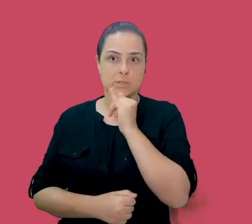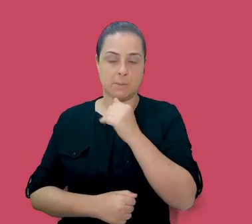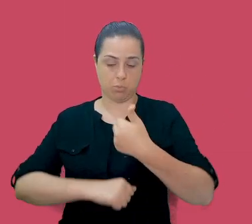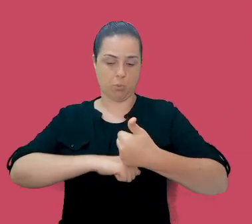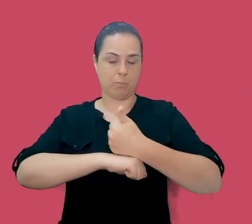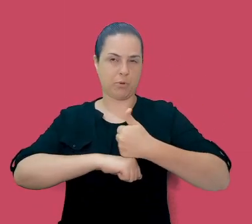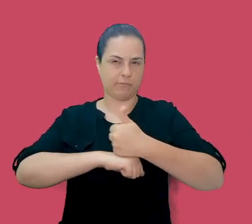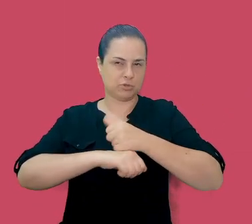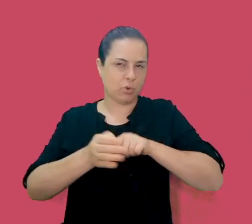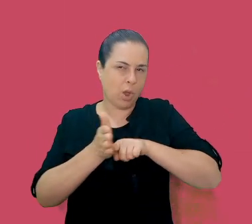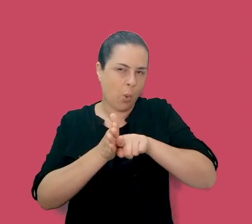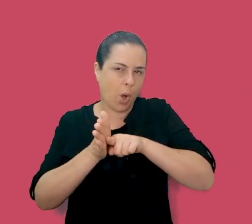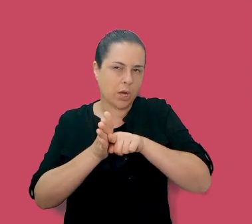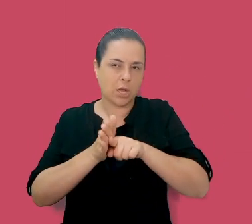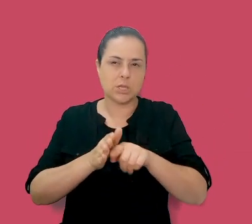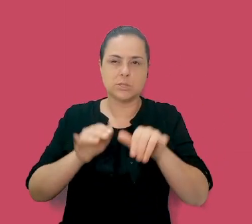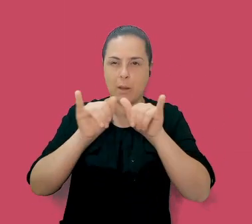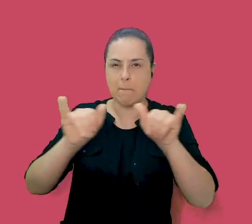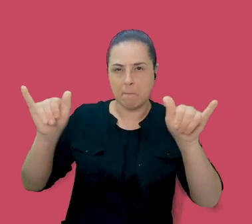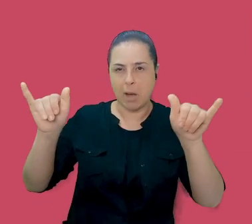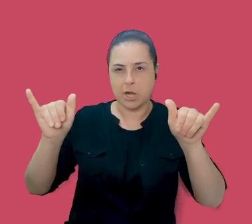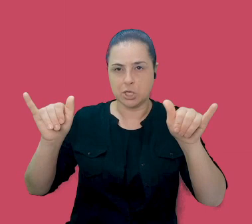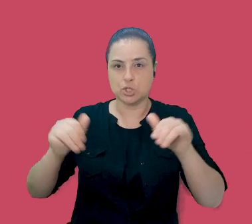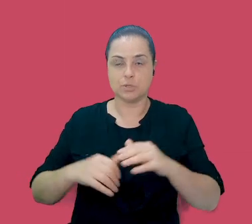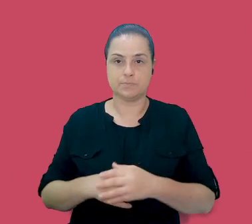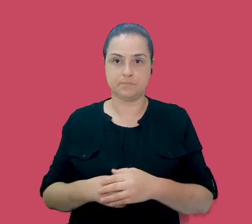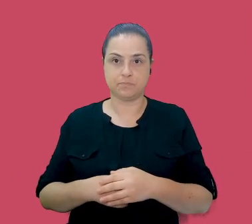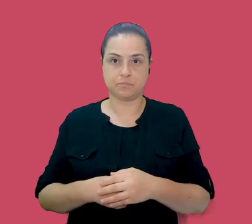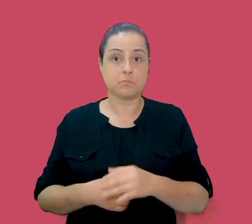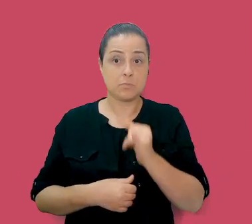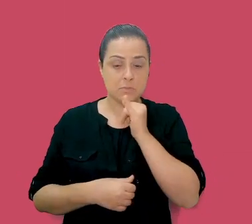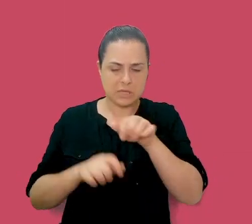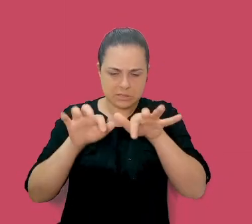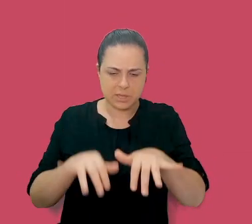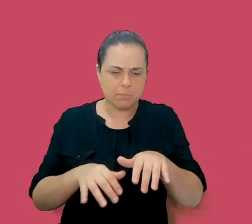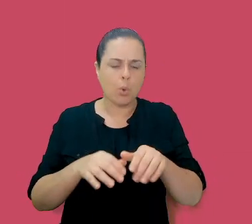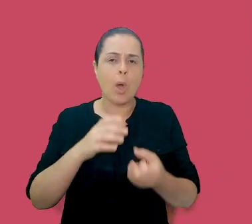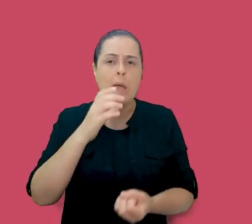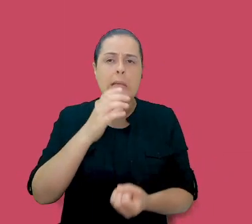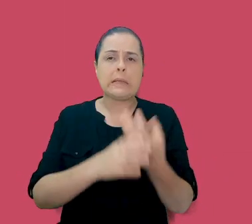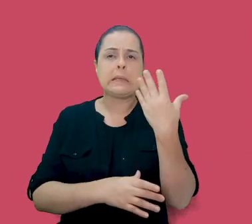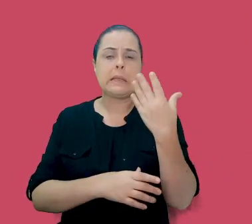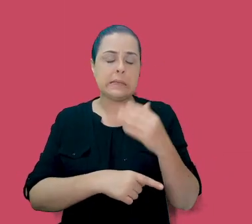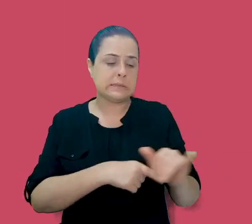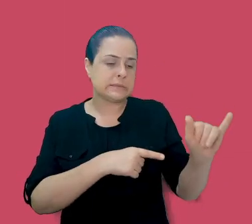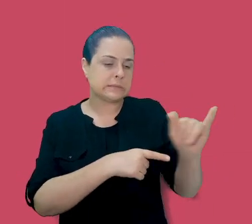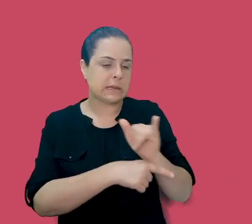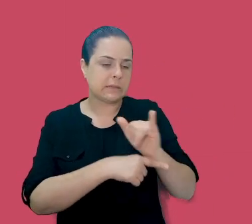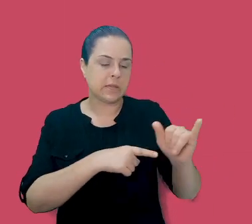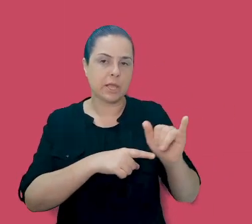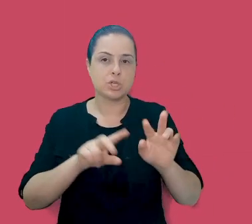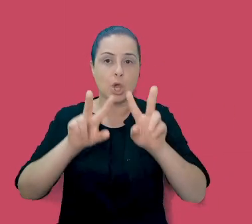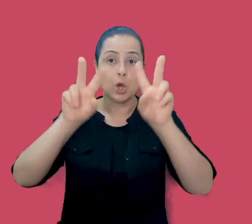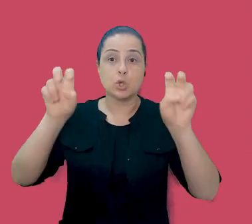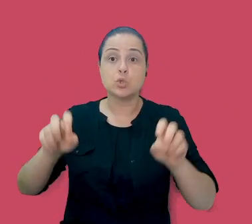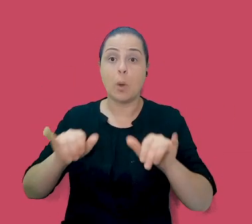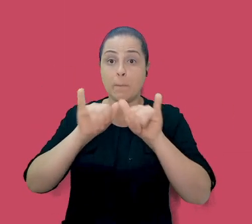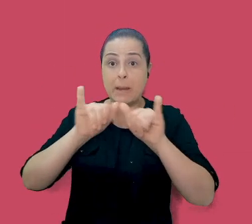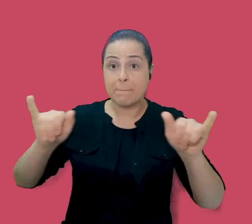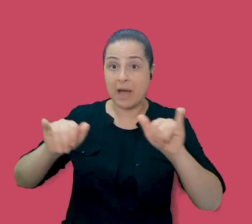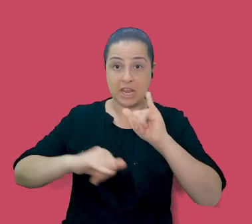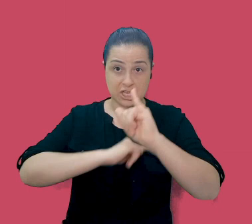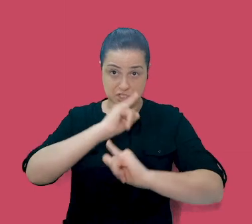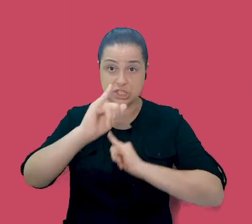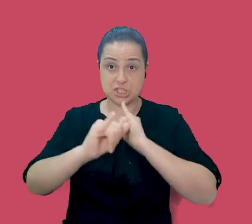de marketing, você pede, olha, crie uma estratégia de marketing digital para a minha empresa